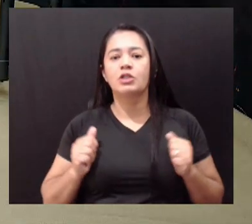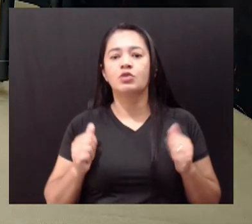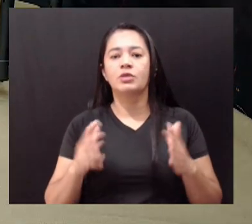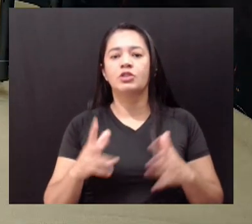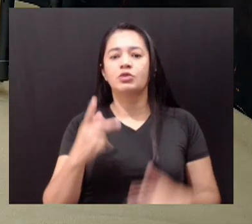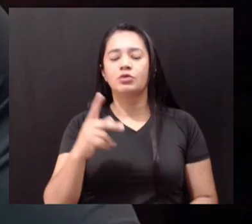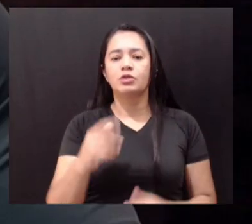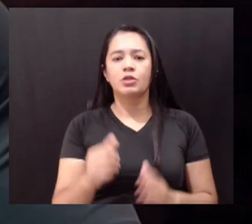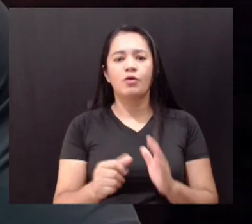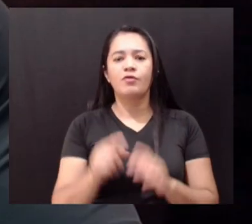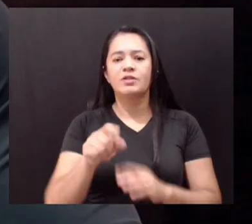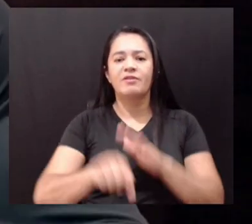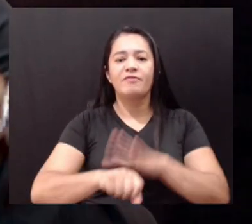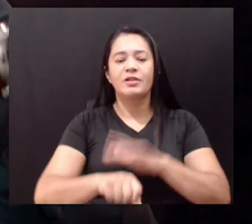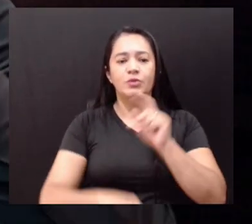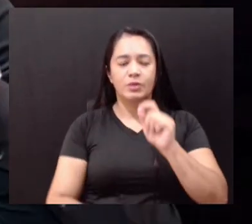faz?